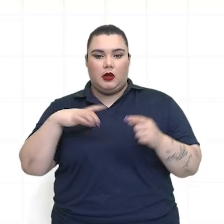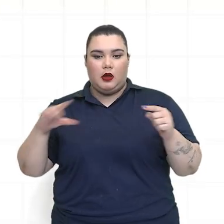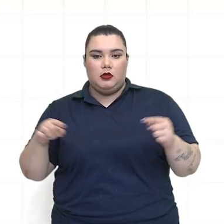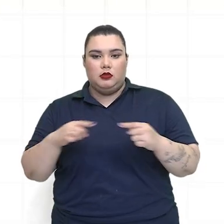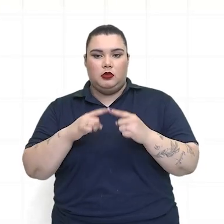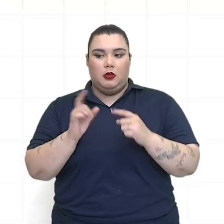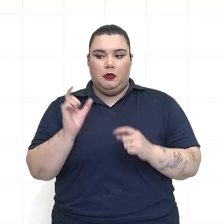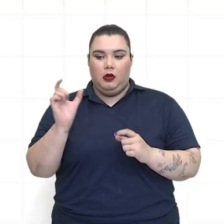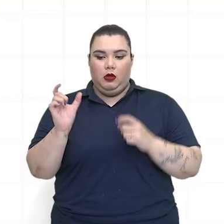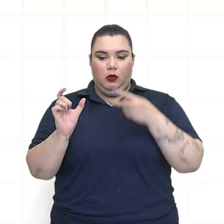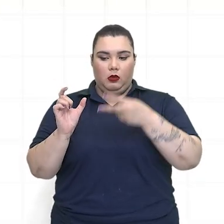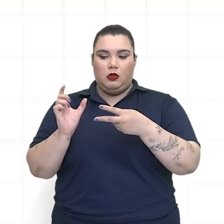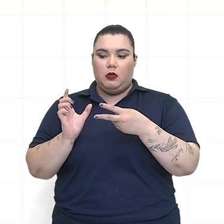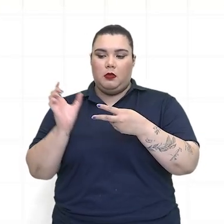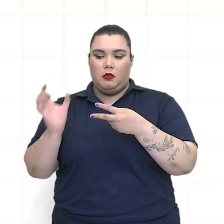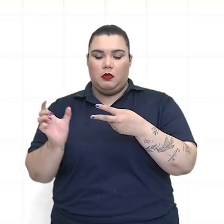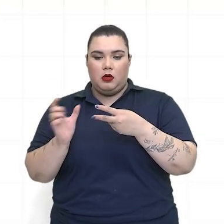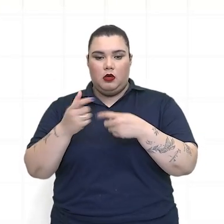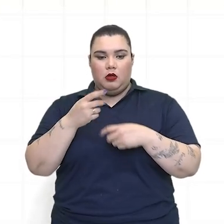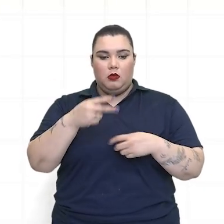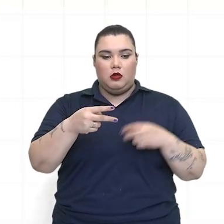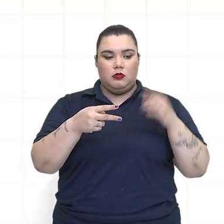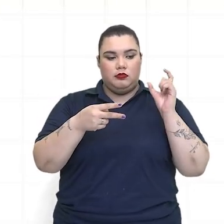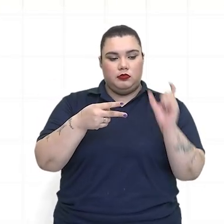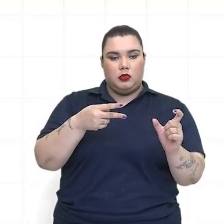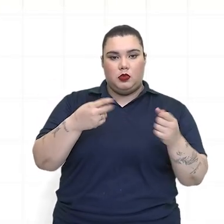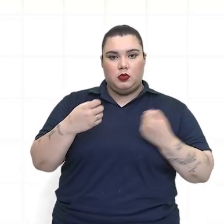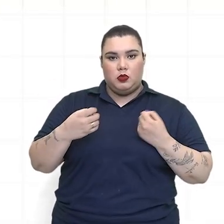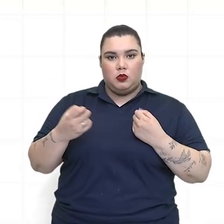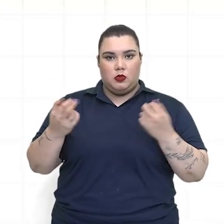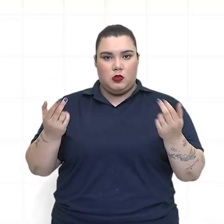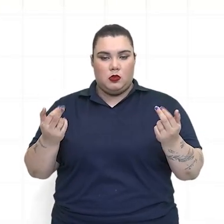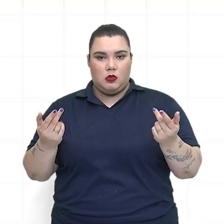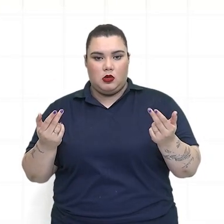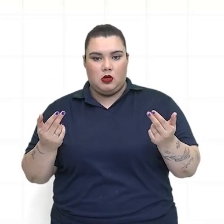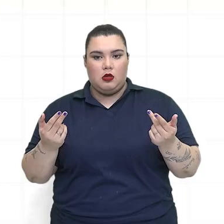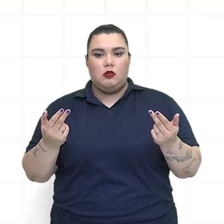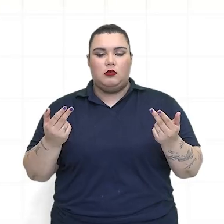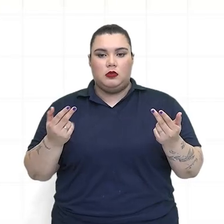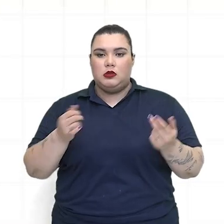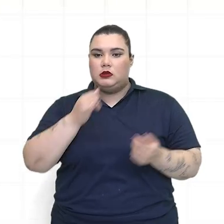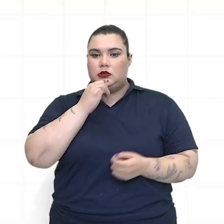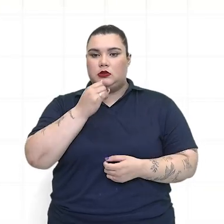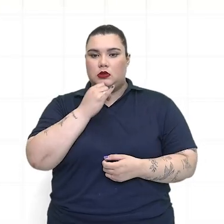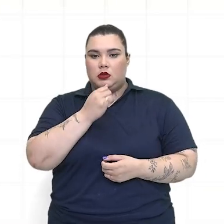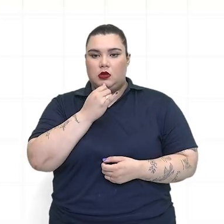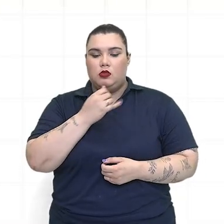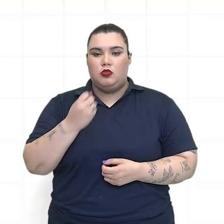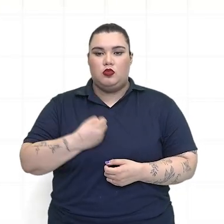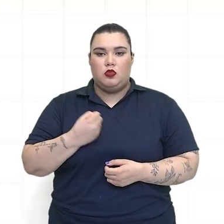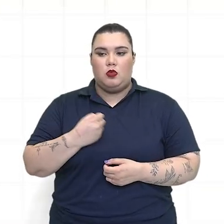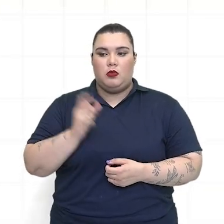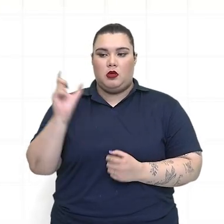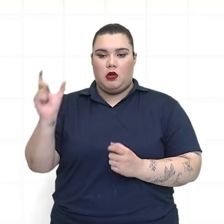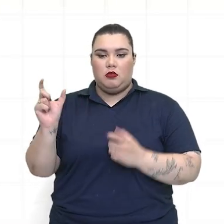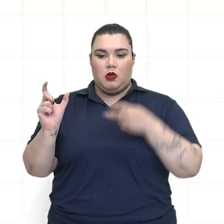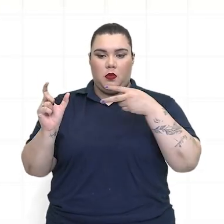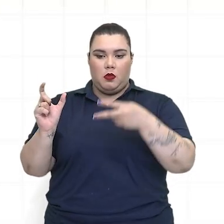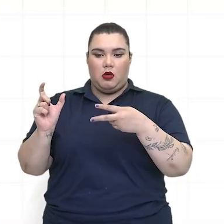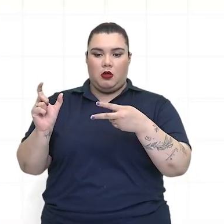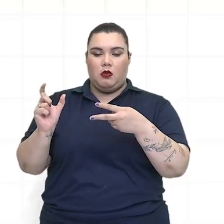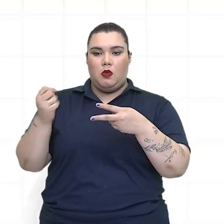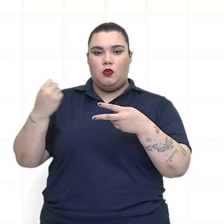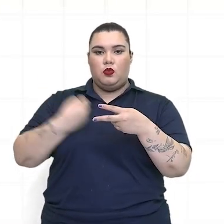né, um valor tanto de um lado como de um outro da igualdade, né, se você acrescenta um valor aqui